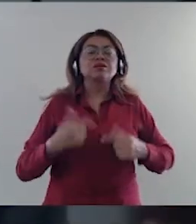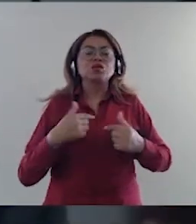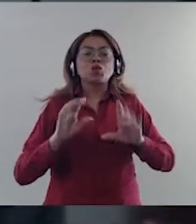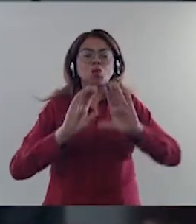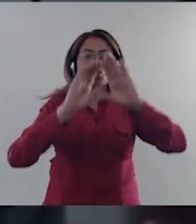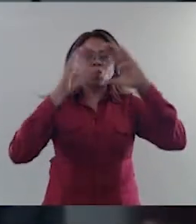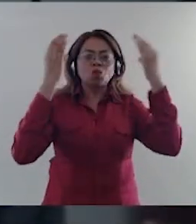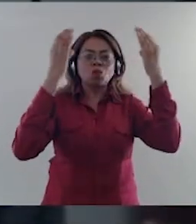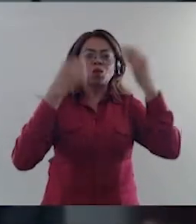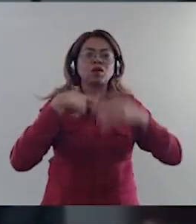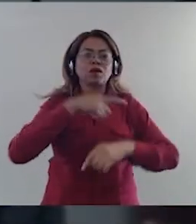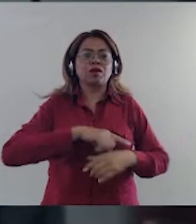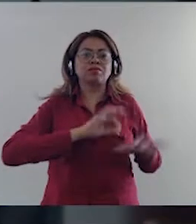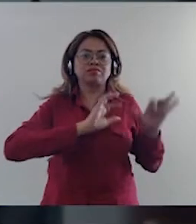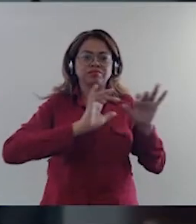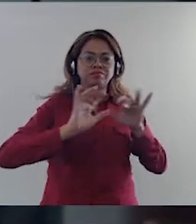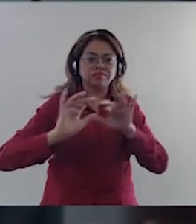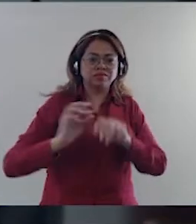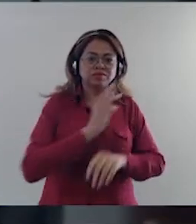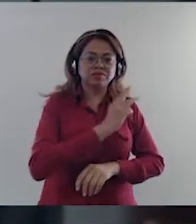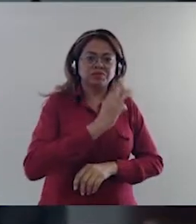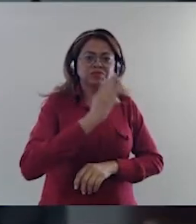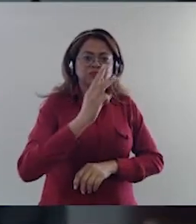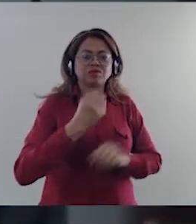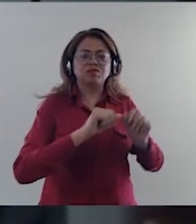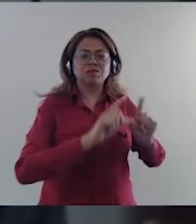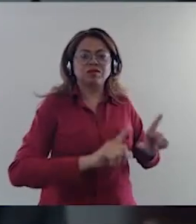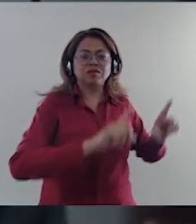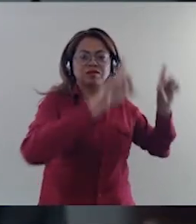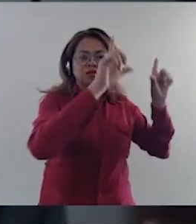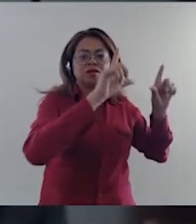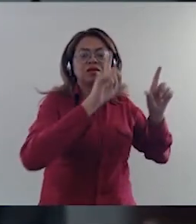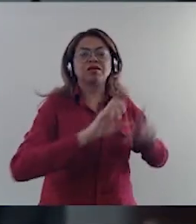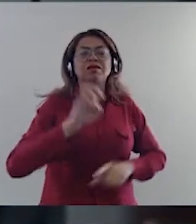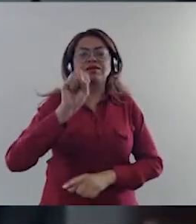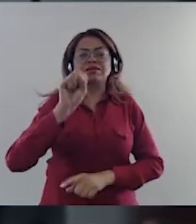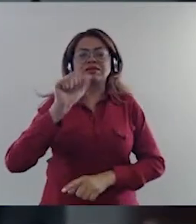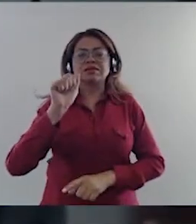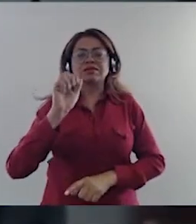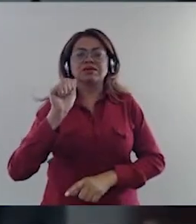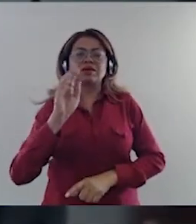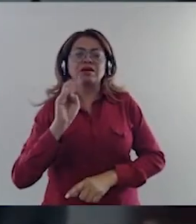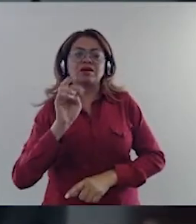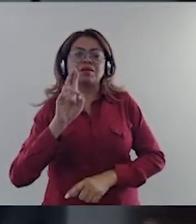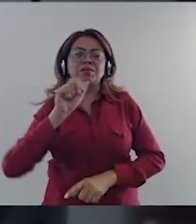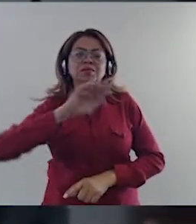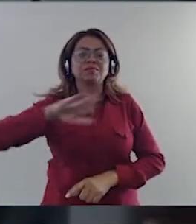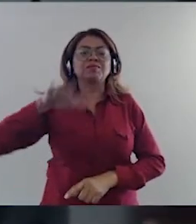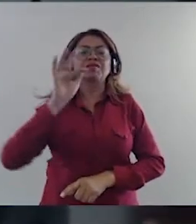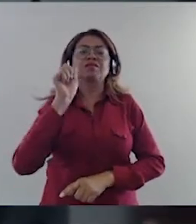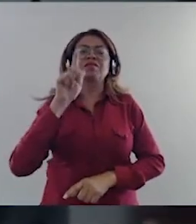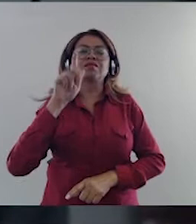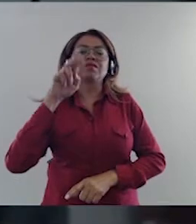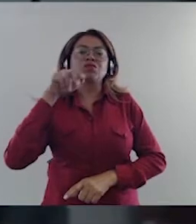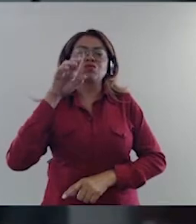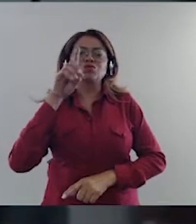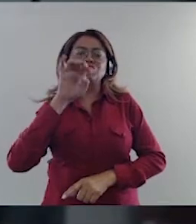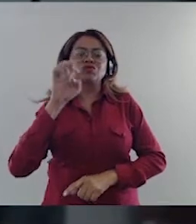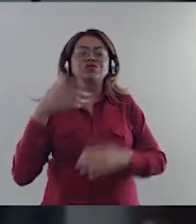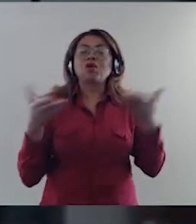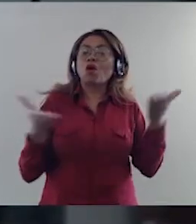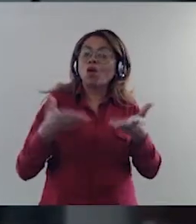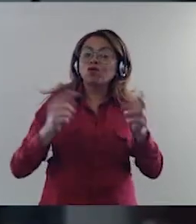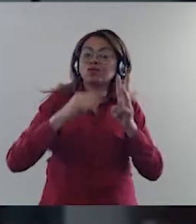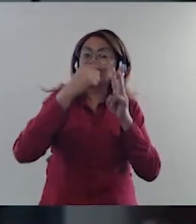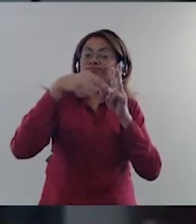esse grandioso congresso digital aqui na sala Eduardo Seabra Fagundes. Hoje nós recebemos 3 grandes civilistas e,